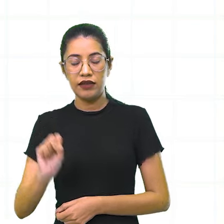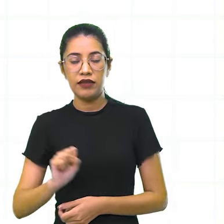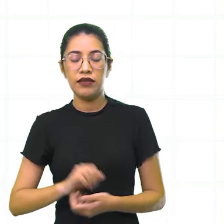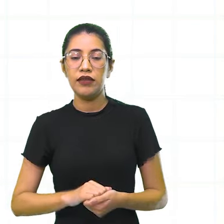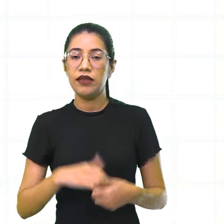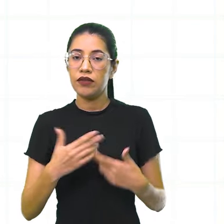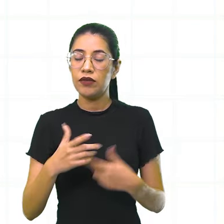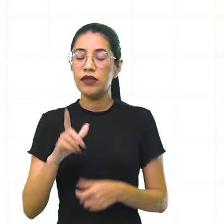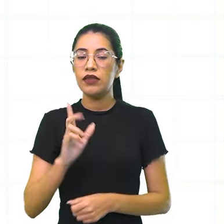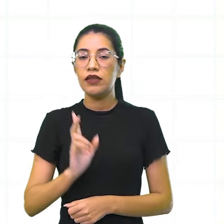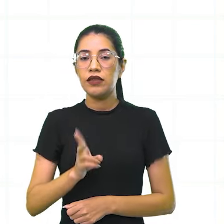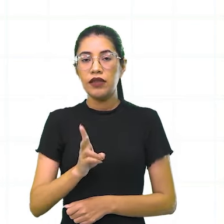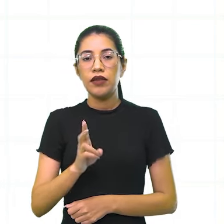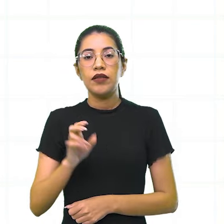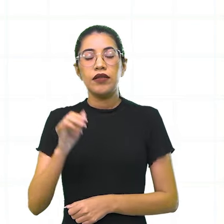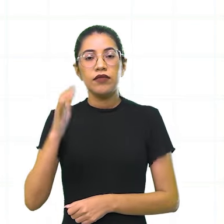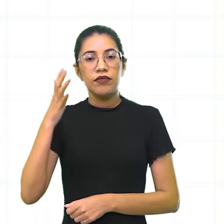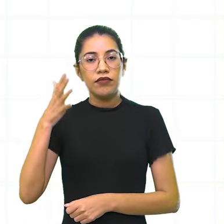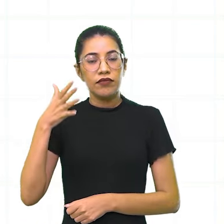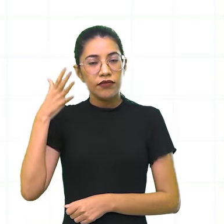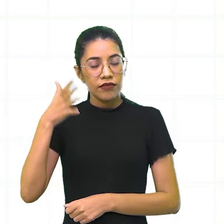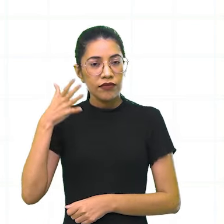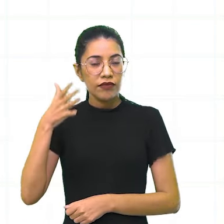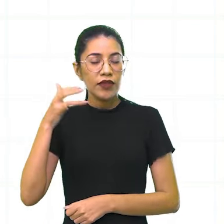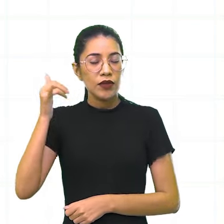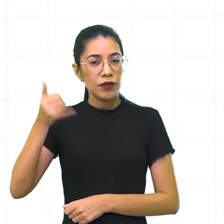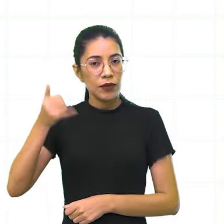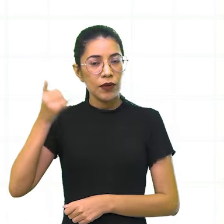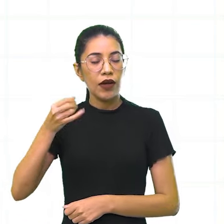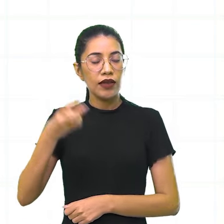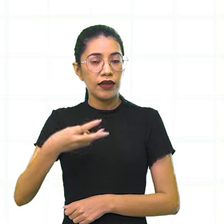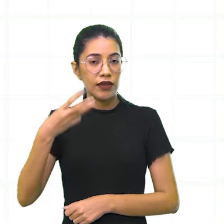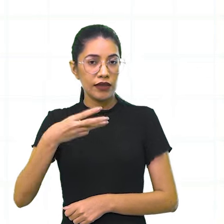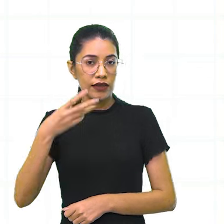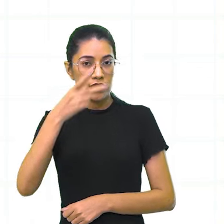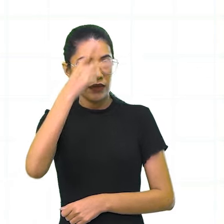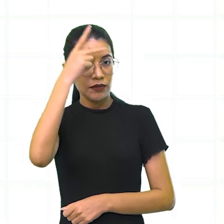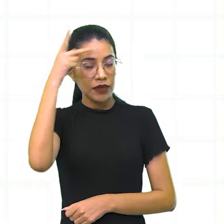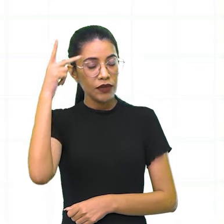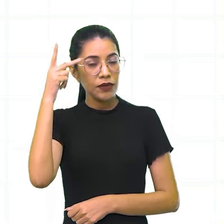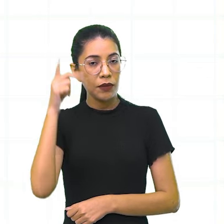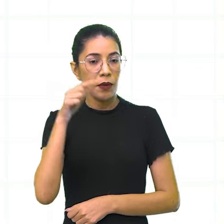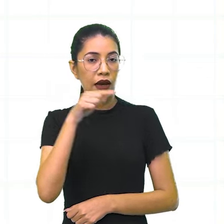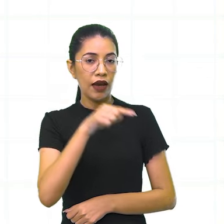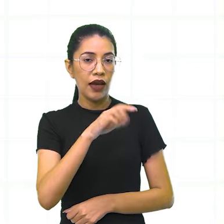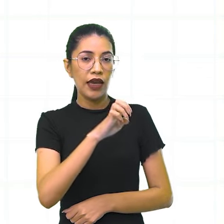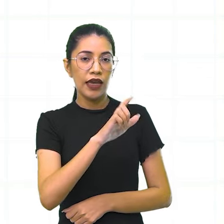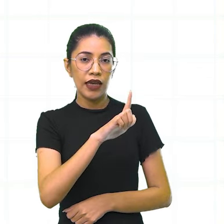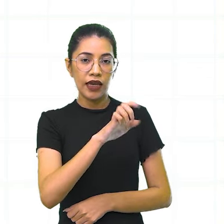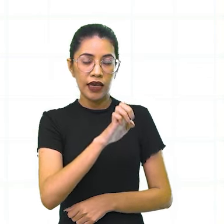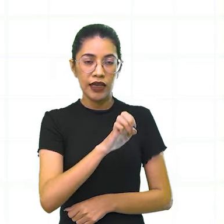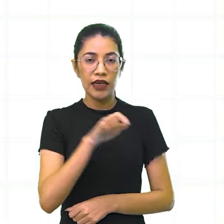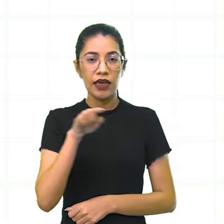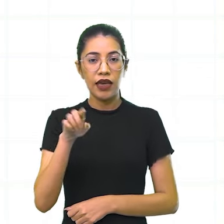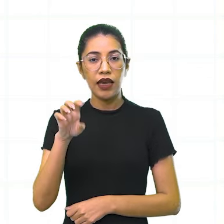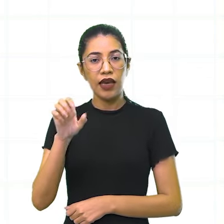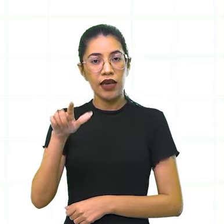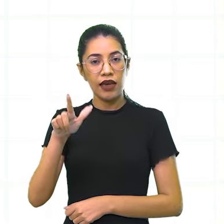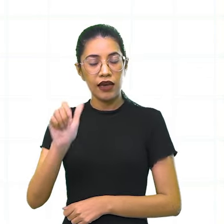essa narração em terceira pessoa, né? Se referindo ali àquela terceira pessoa do verbo, tá